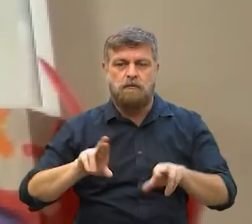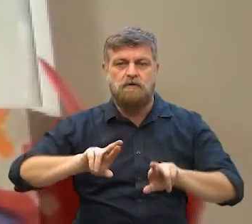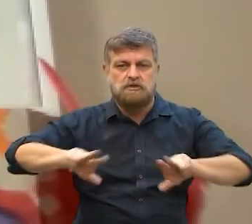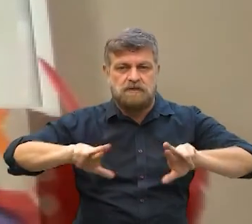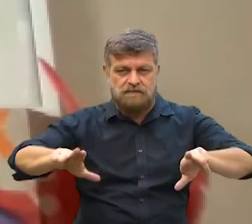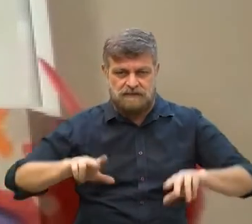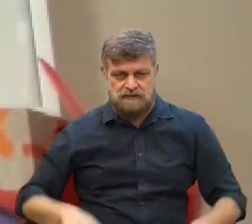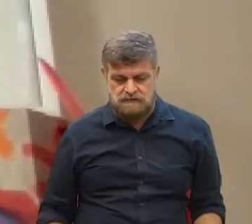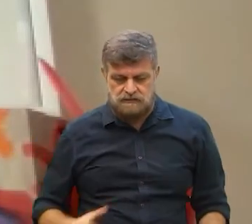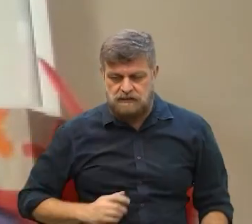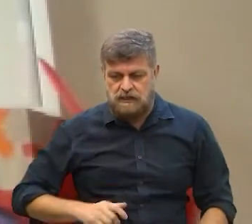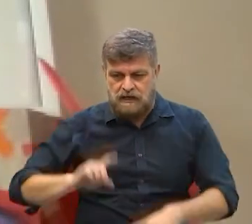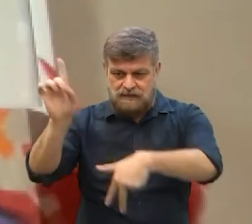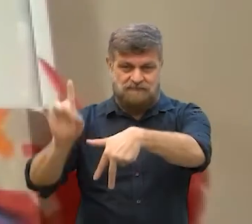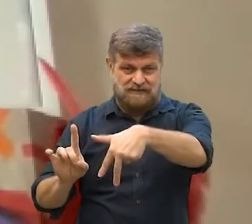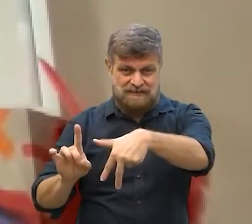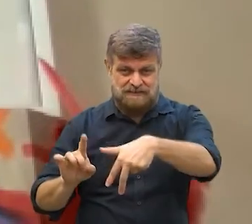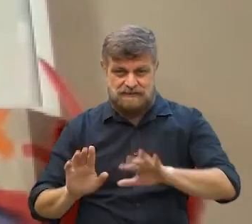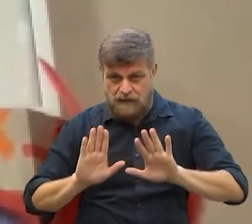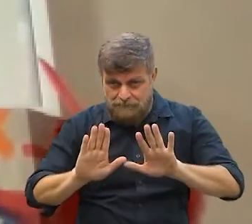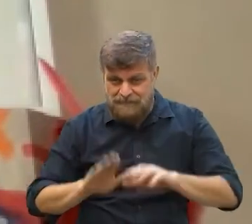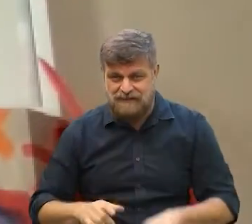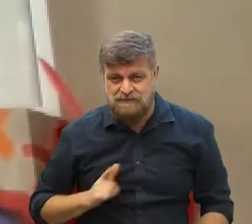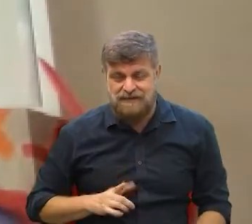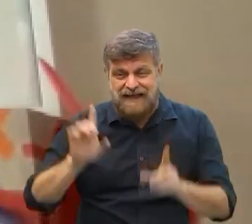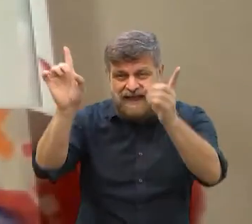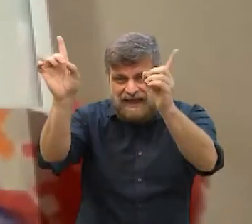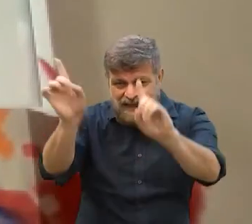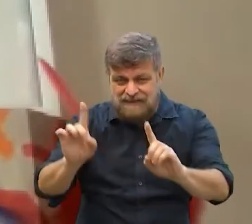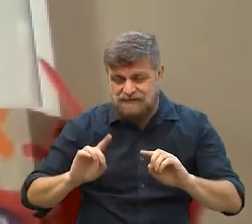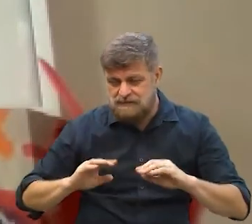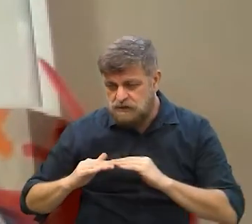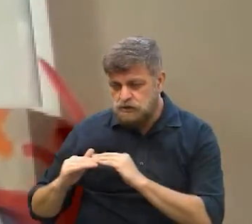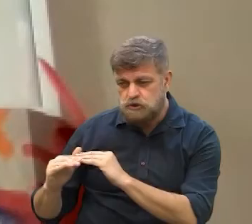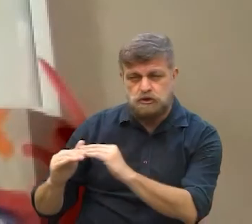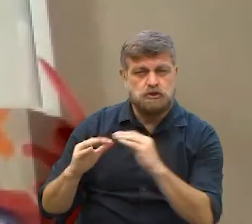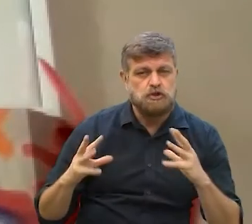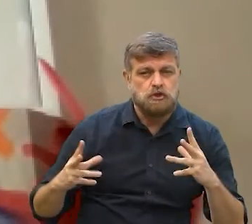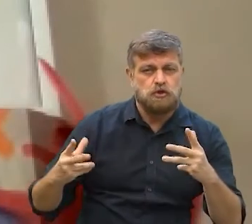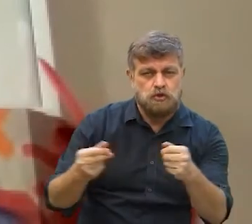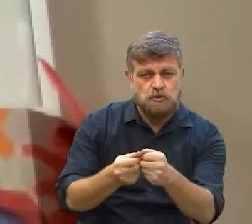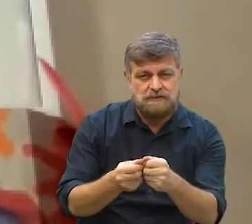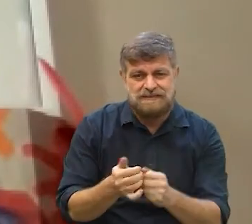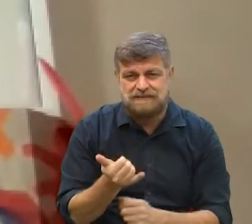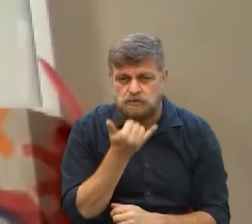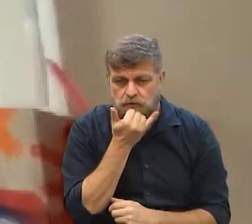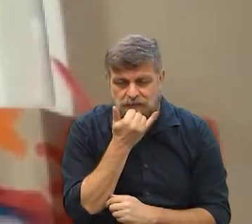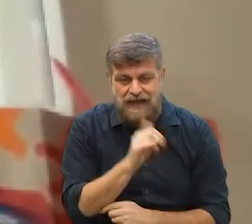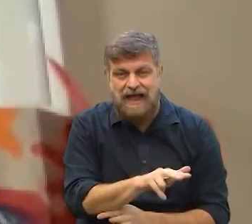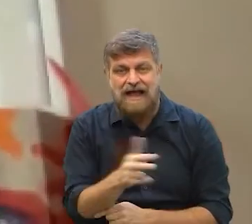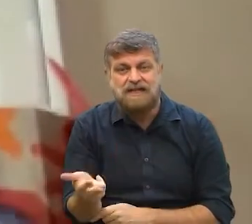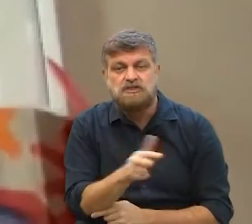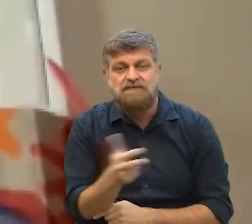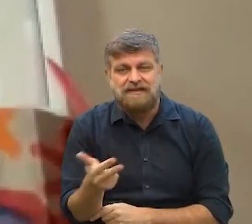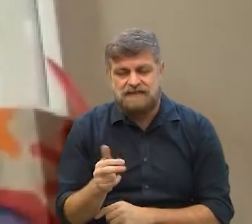diferentes, aqueles que têm uma deficiência, mas a deficiência de todos, a diferença, de